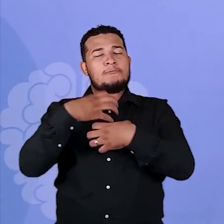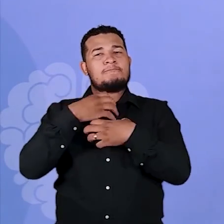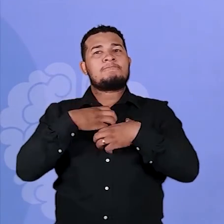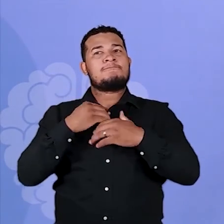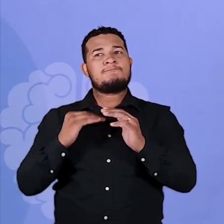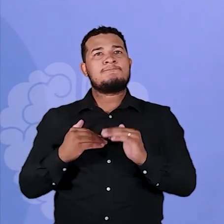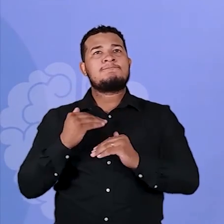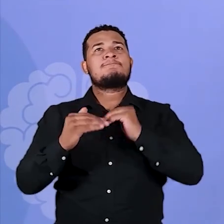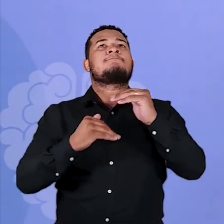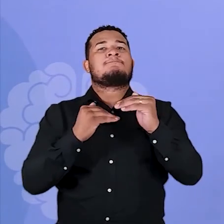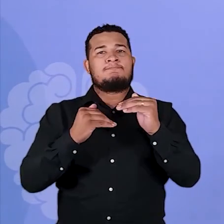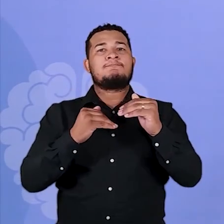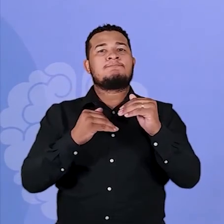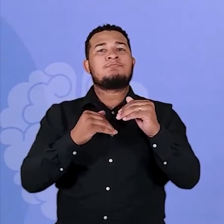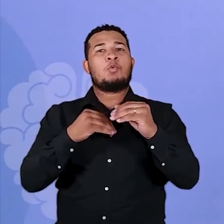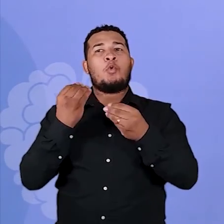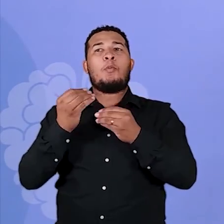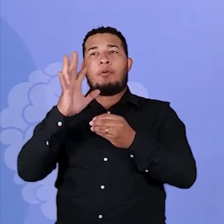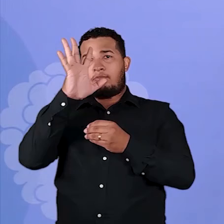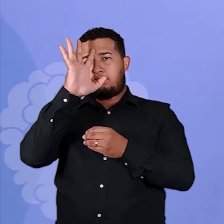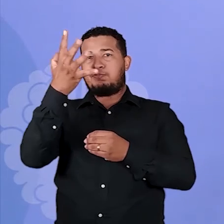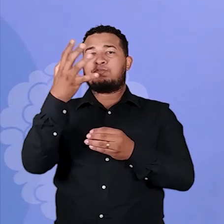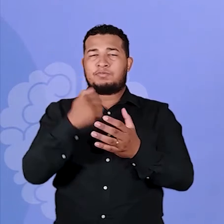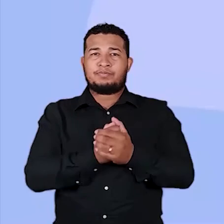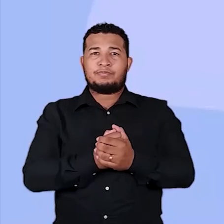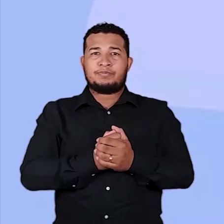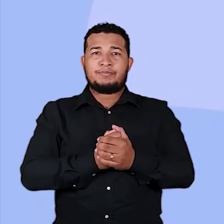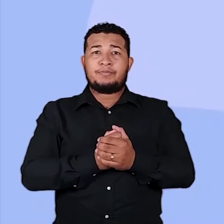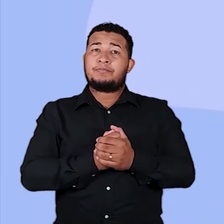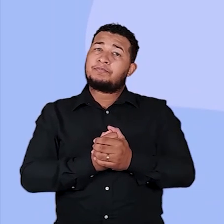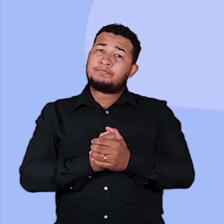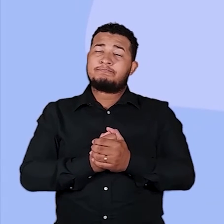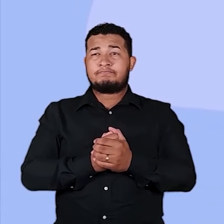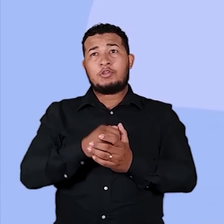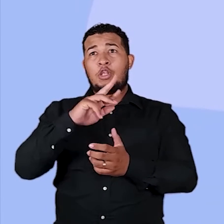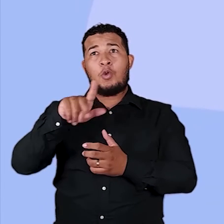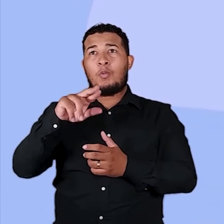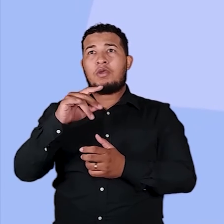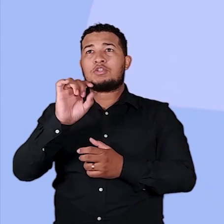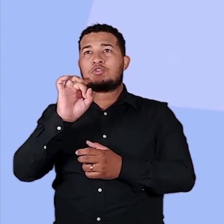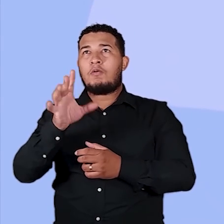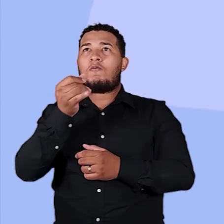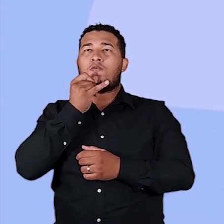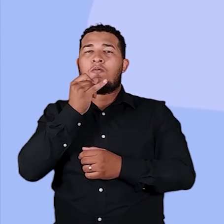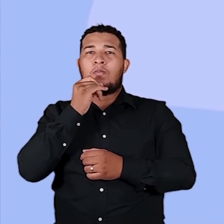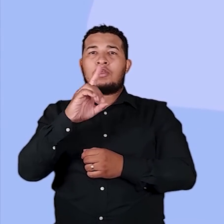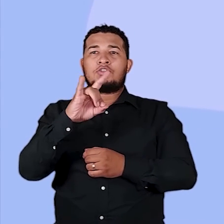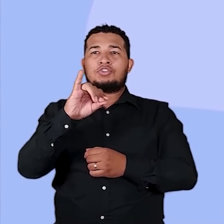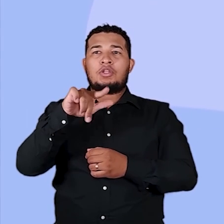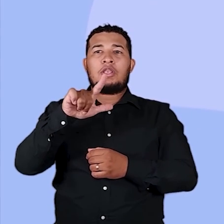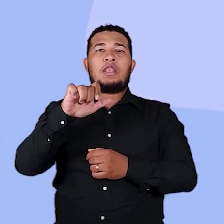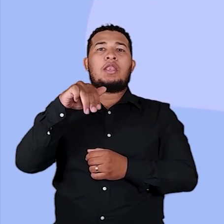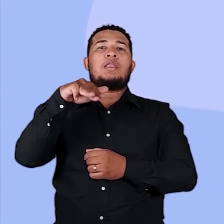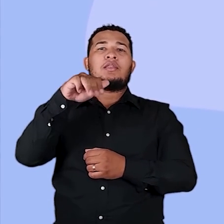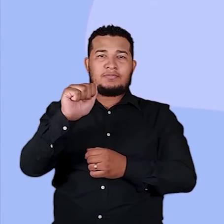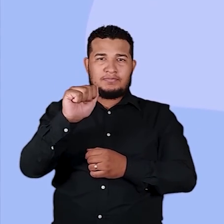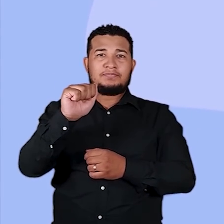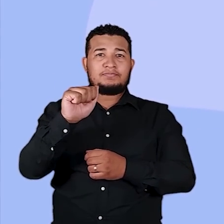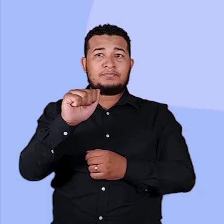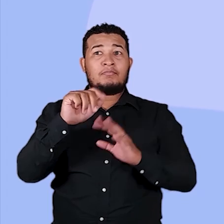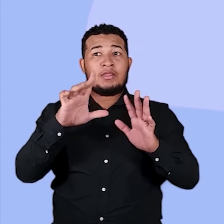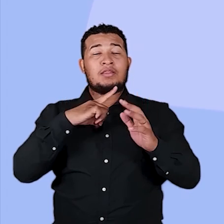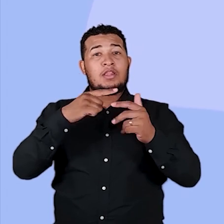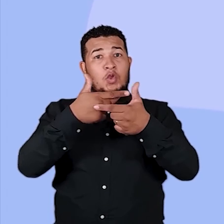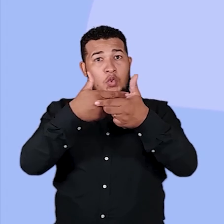o nosso processo de tomada de decisão. Não basta você simplesmente considerar o dilema, mas nas